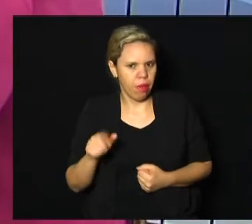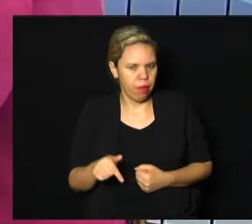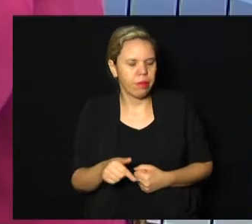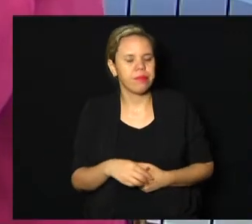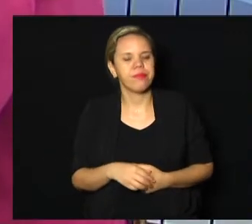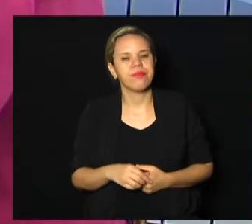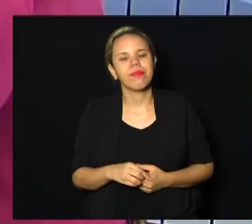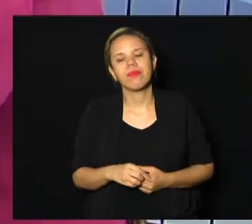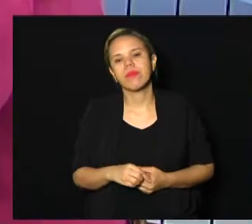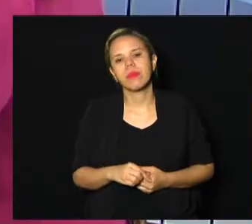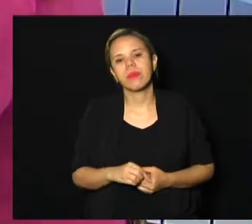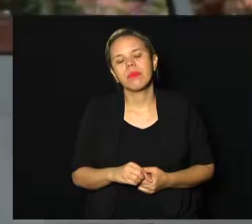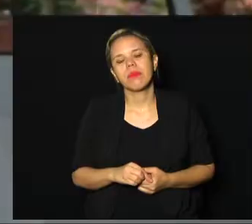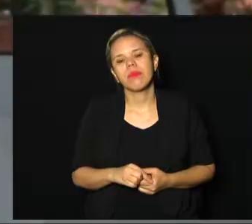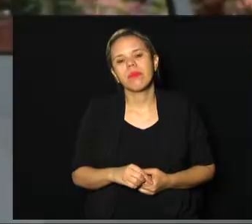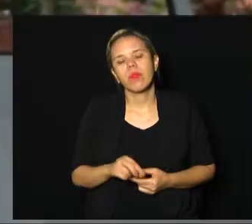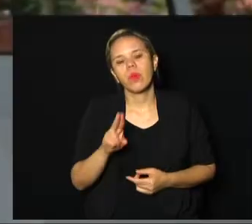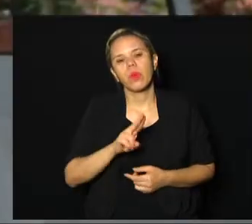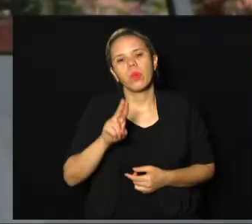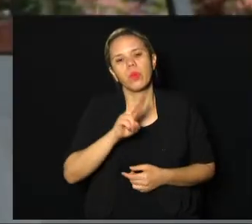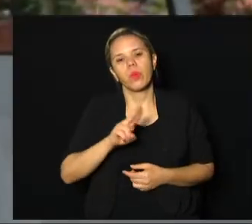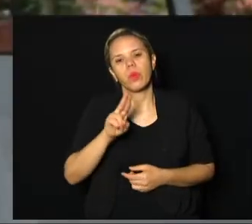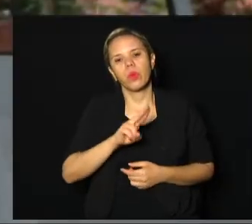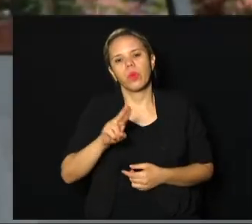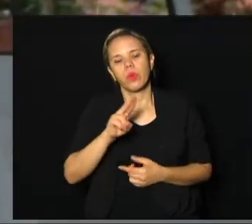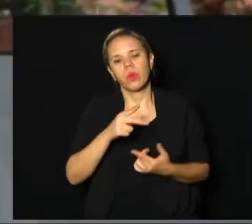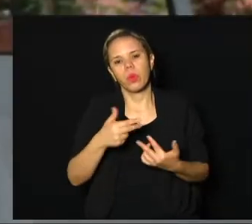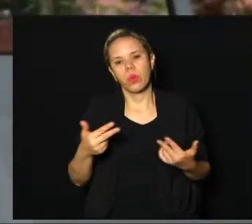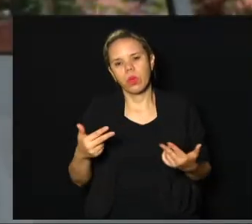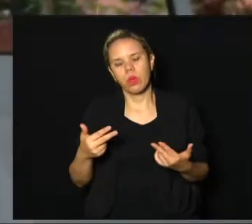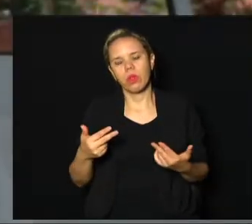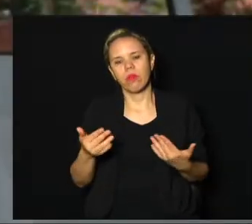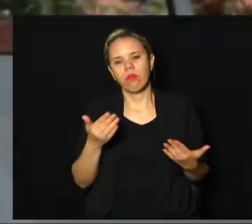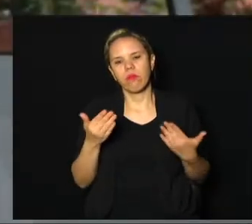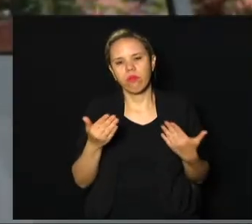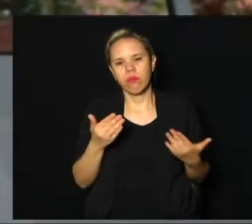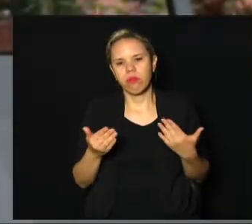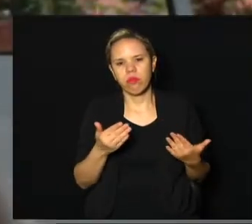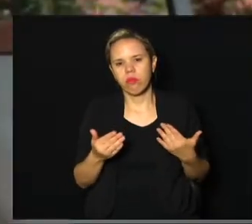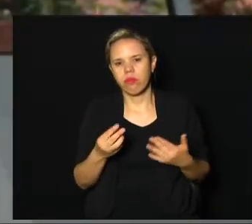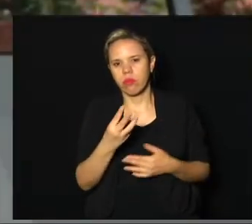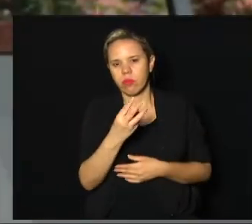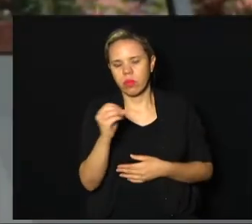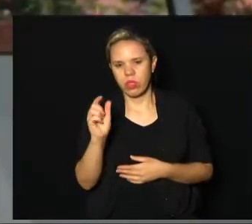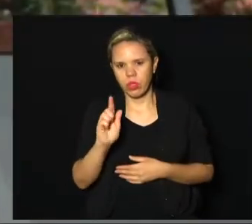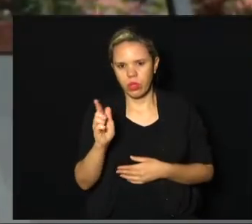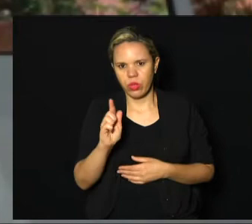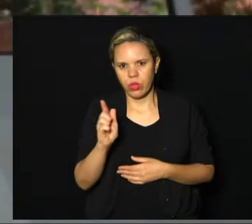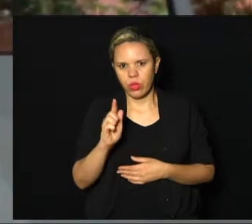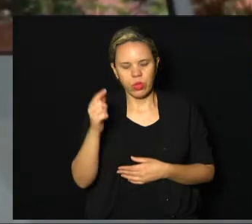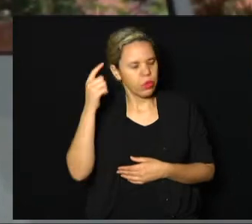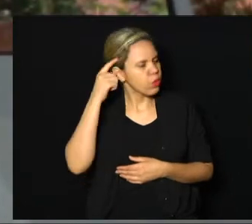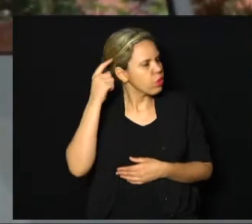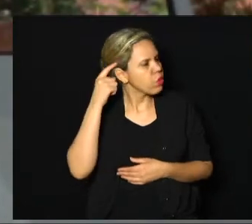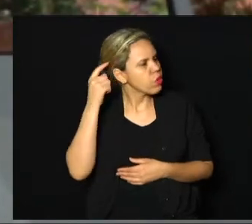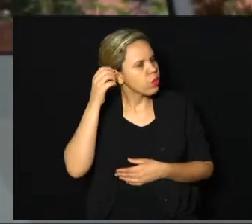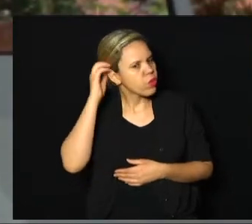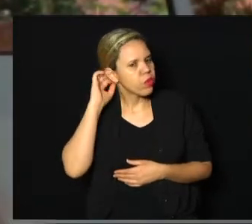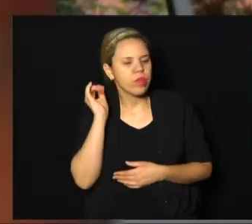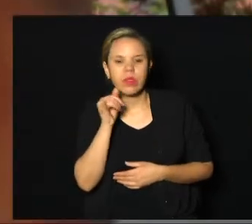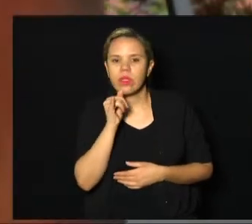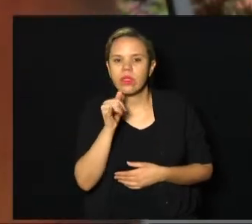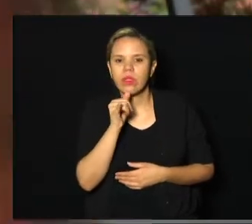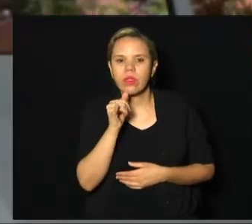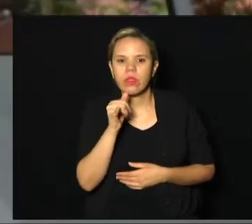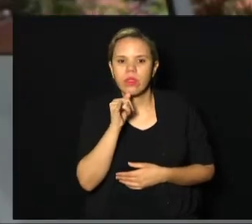A gente até usou algumas coisas para simular, mas assim, com 30 graus de flexão da cabeça, é como se você já estivesse